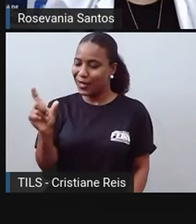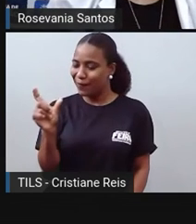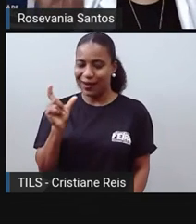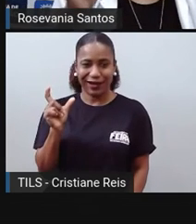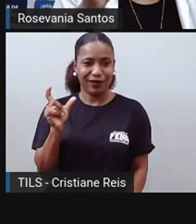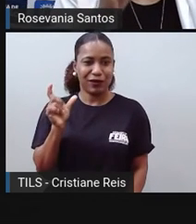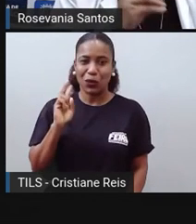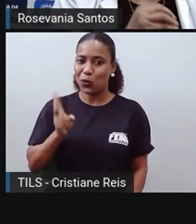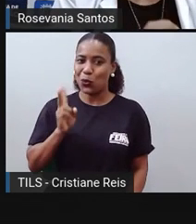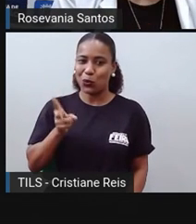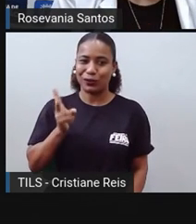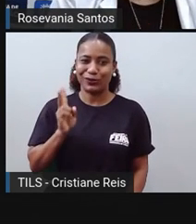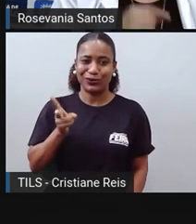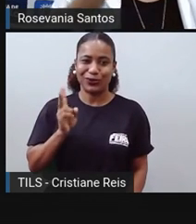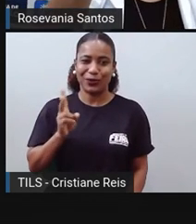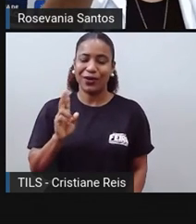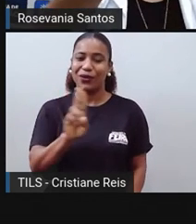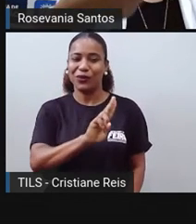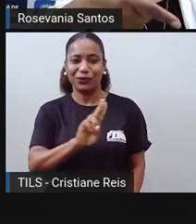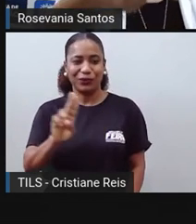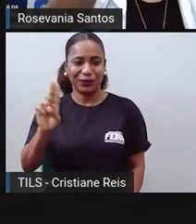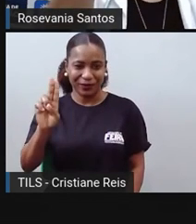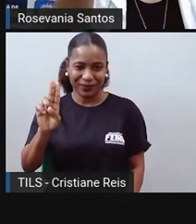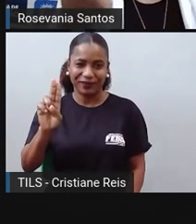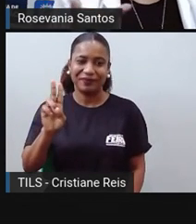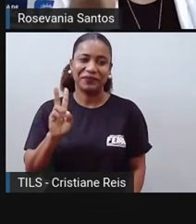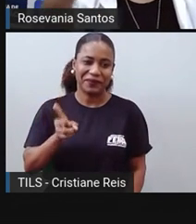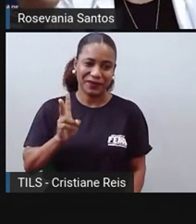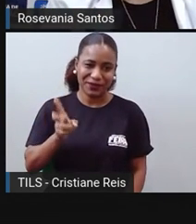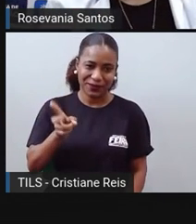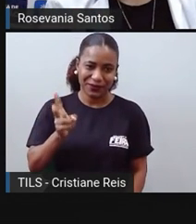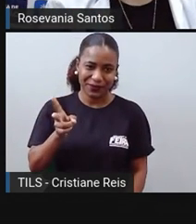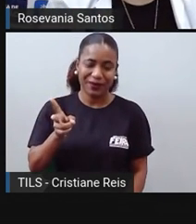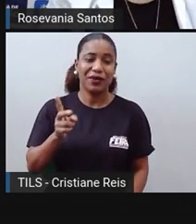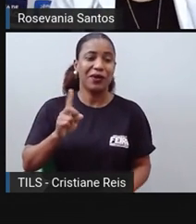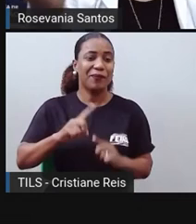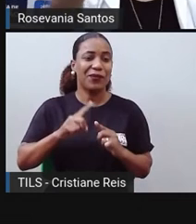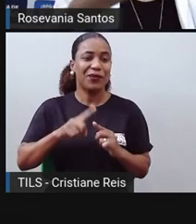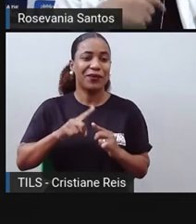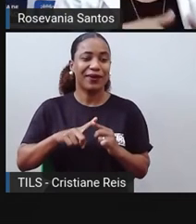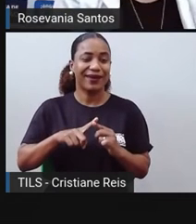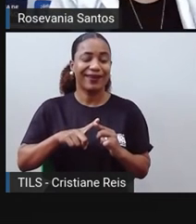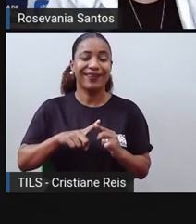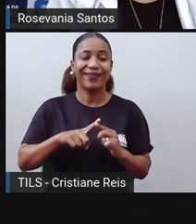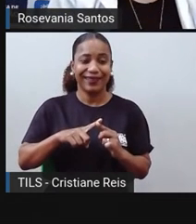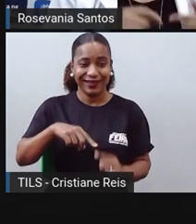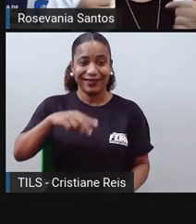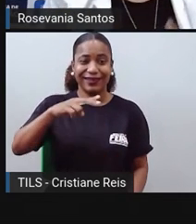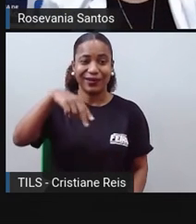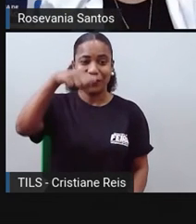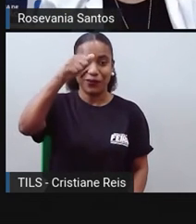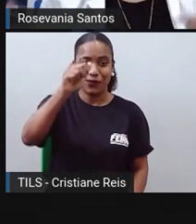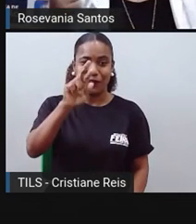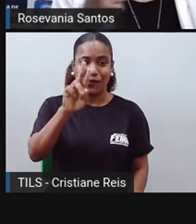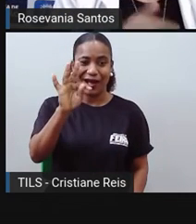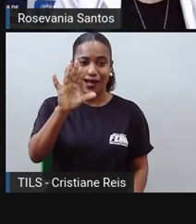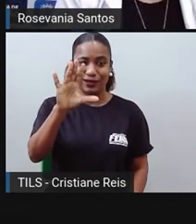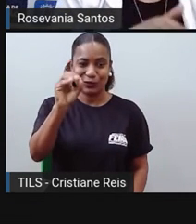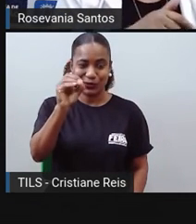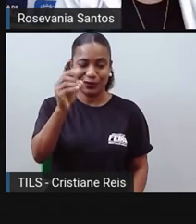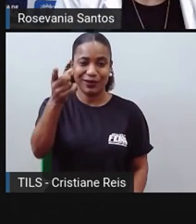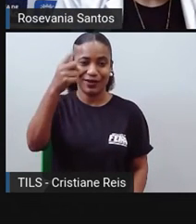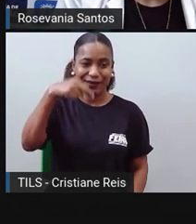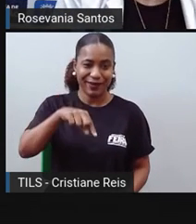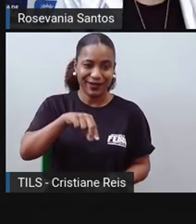região de Antártica, porque é oposta ao Polo Ártico, e o continente dentro da